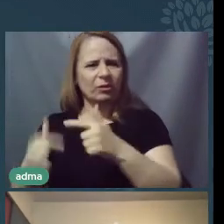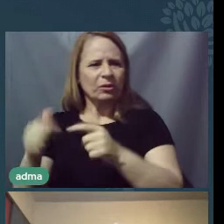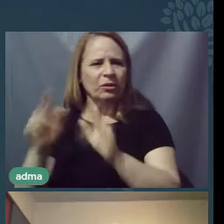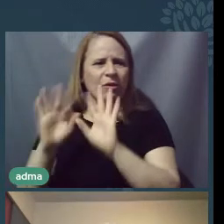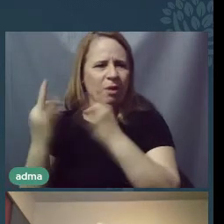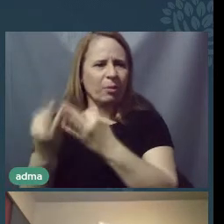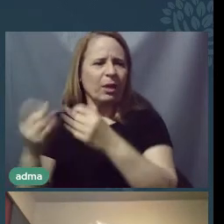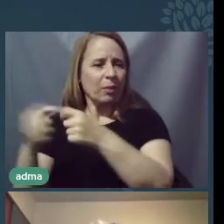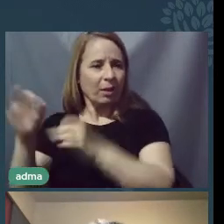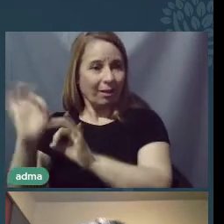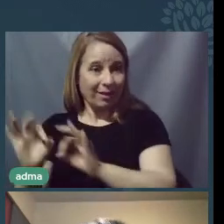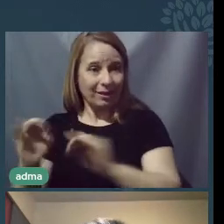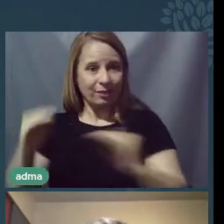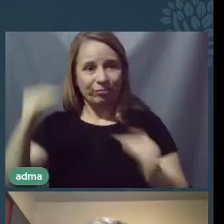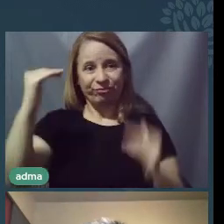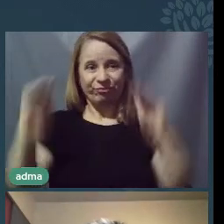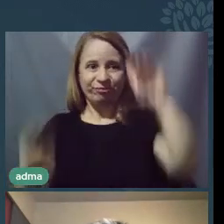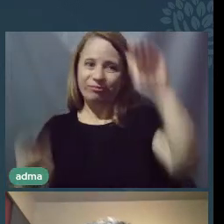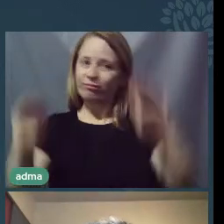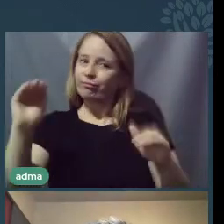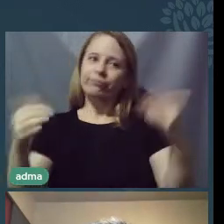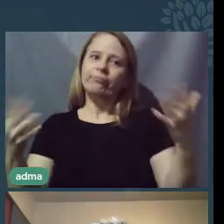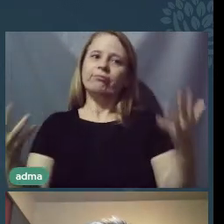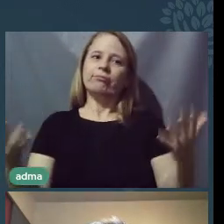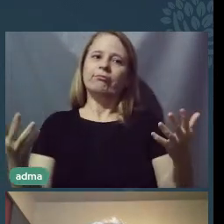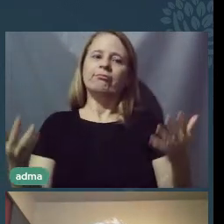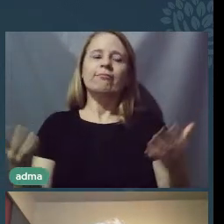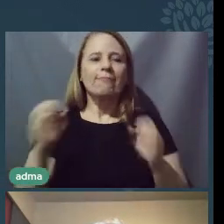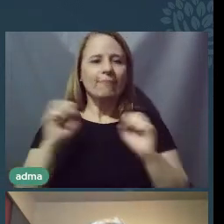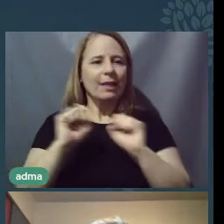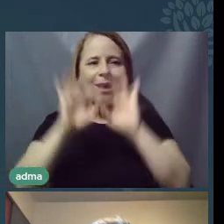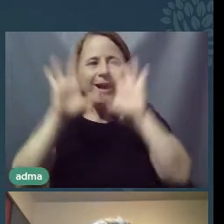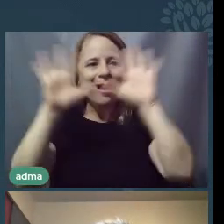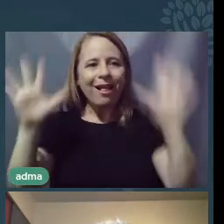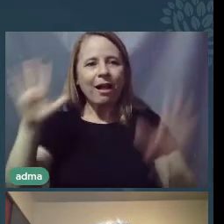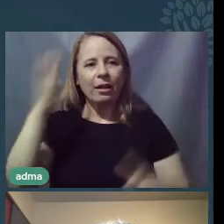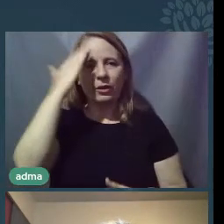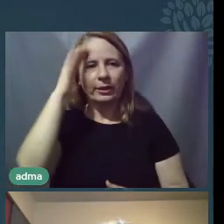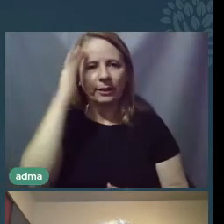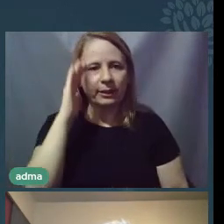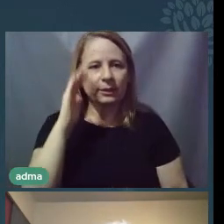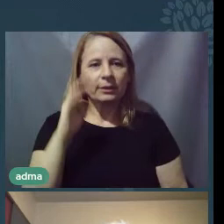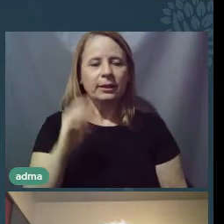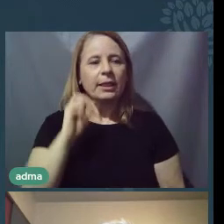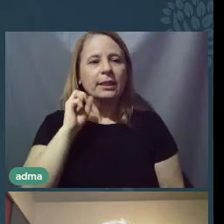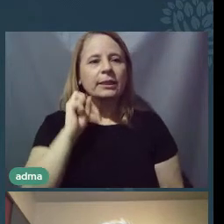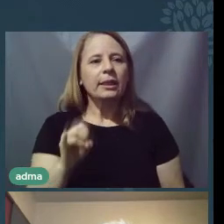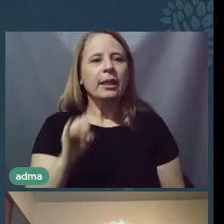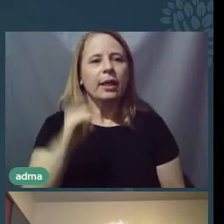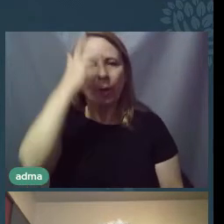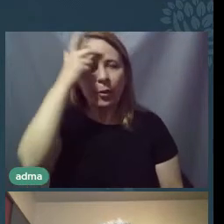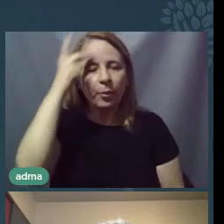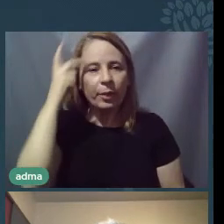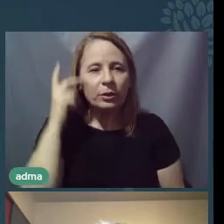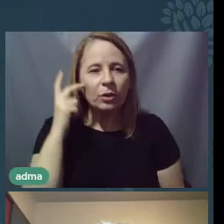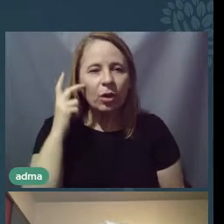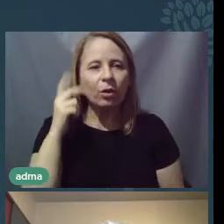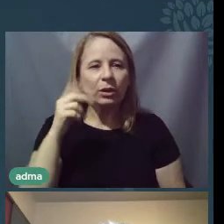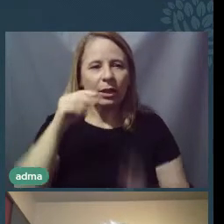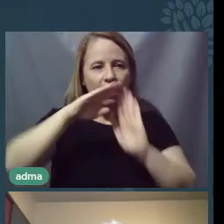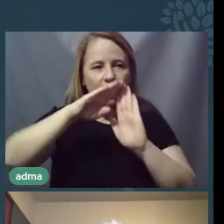A conclusão desse trabalho é óbvia, como eu já anunciei. Adesão aos corticoides inalatórios inferior a